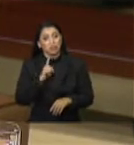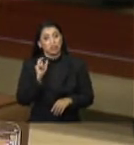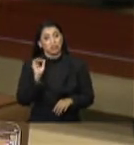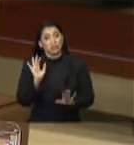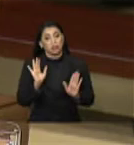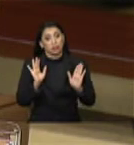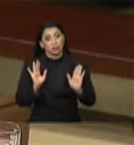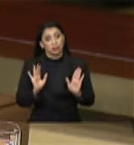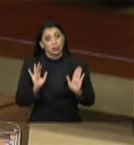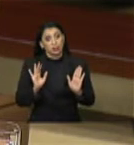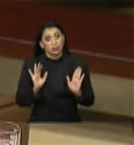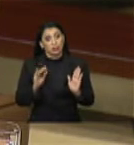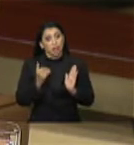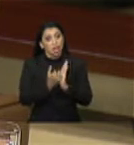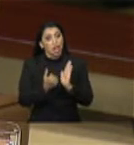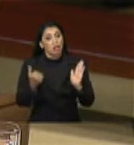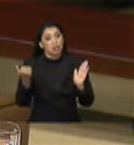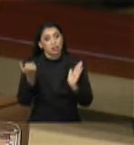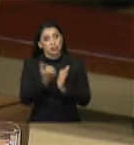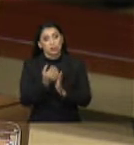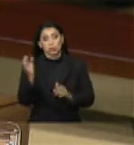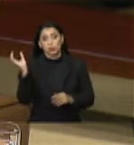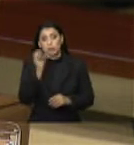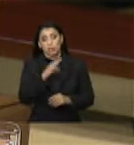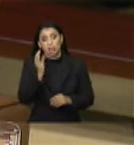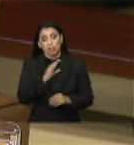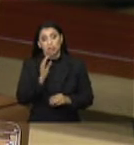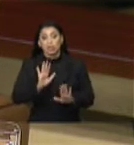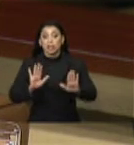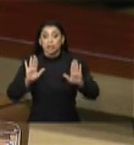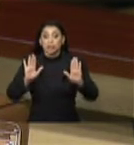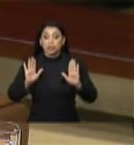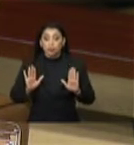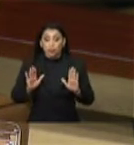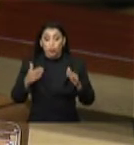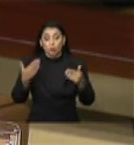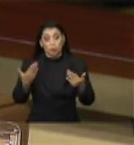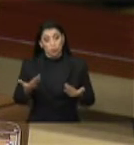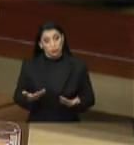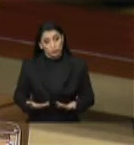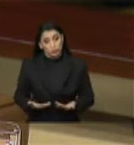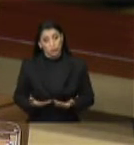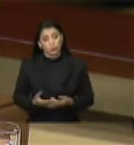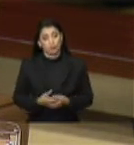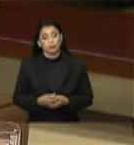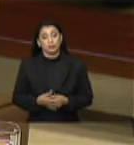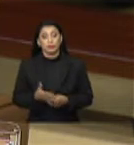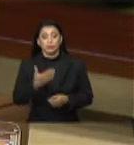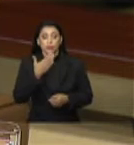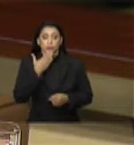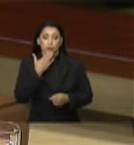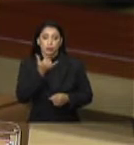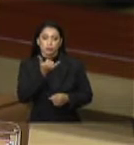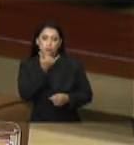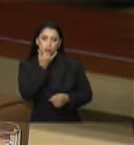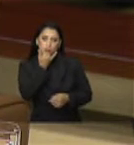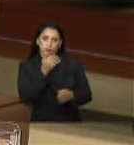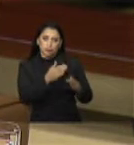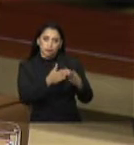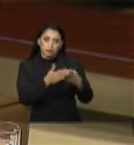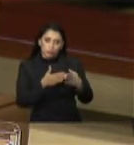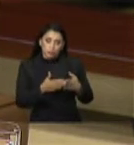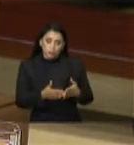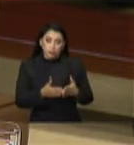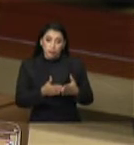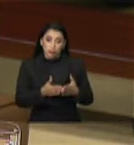está avançar com celeridade demasiado por isso eu peço venha inclusive